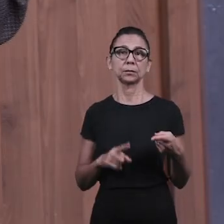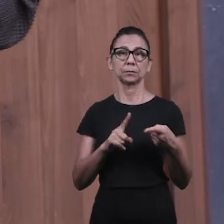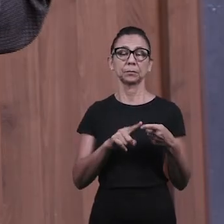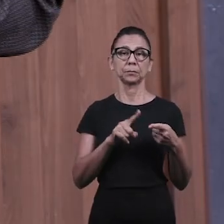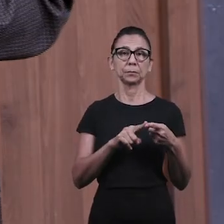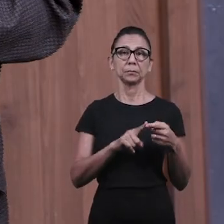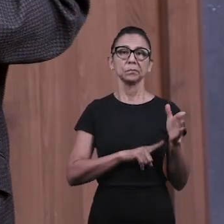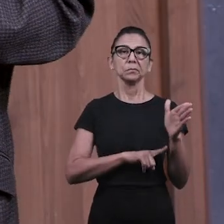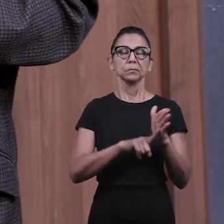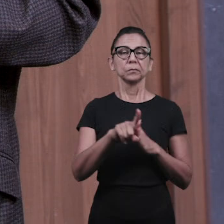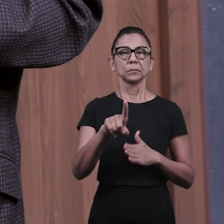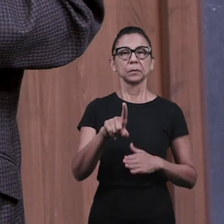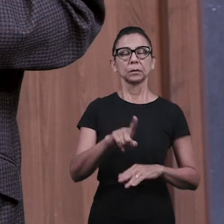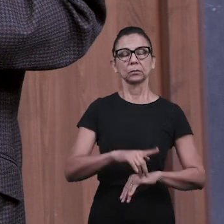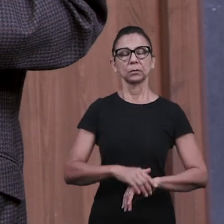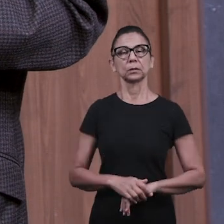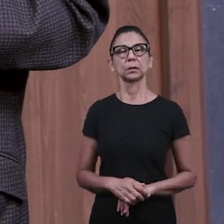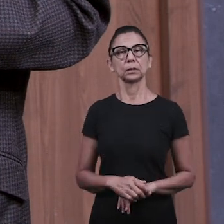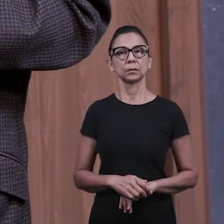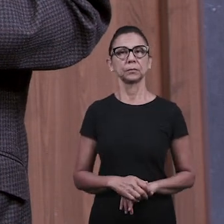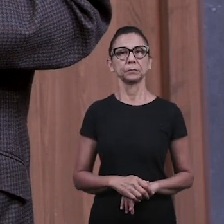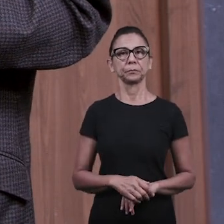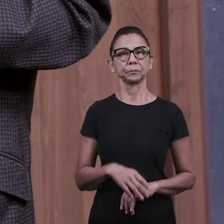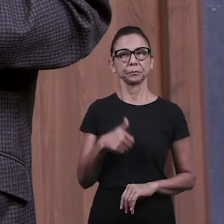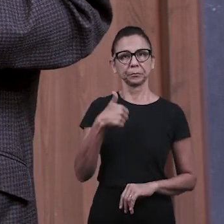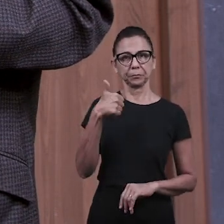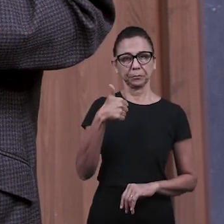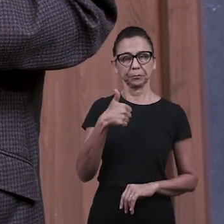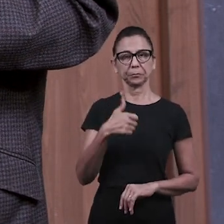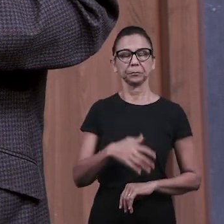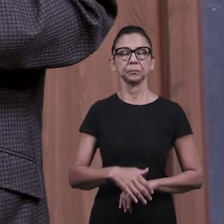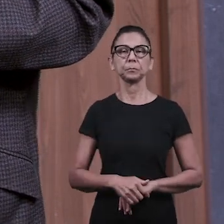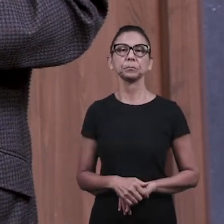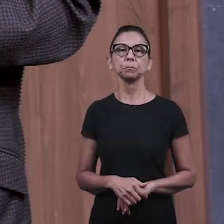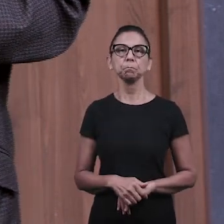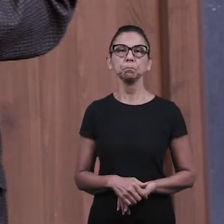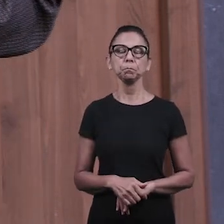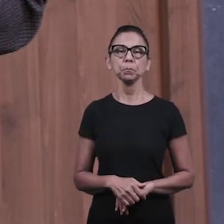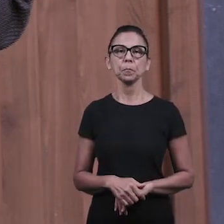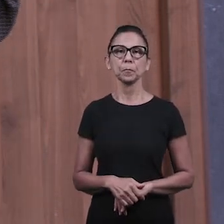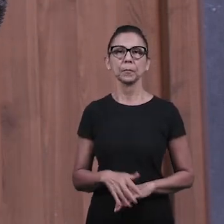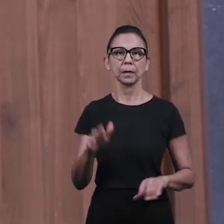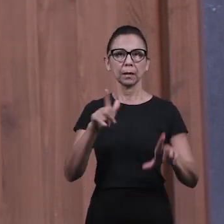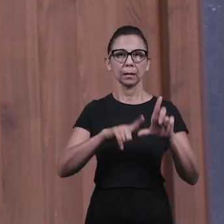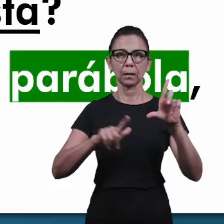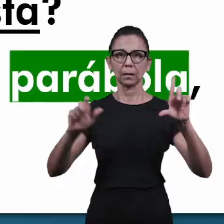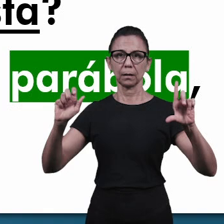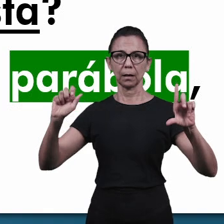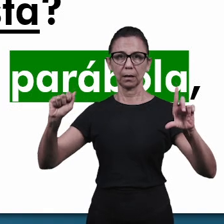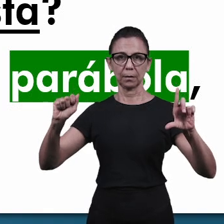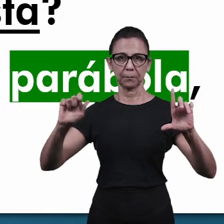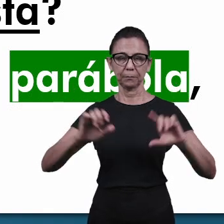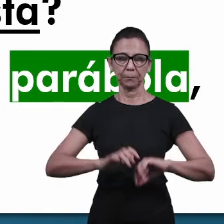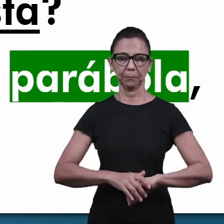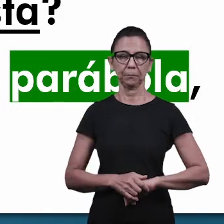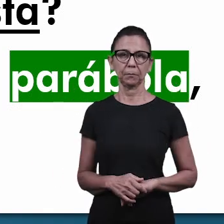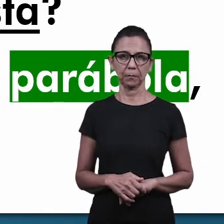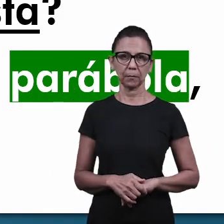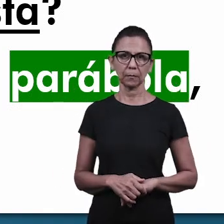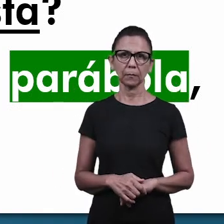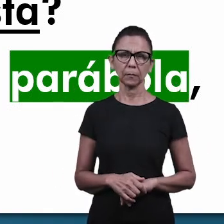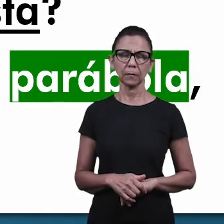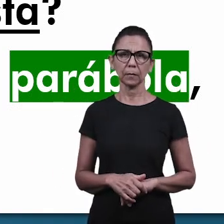primeira pergunta, que foi direcionada para crianças, intermediários e adolescentes, a letra A da pergunta diz